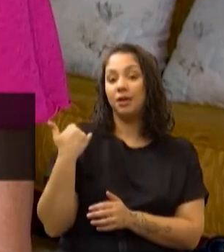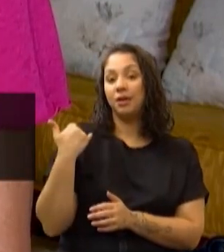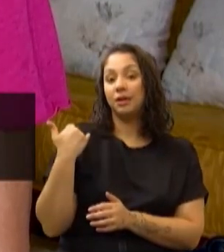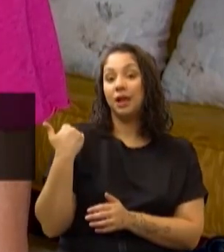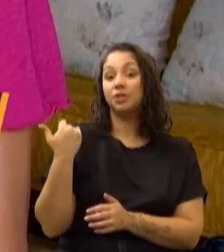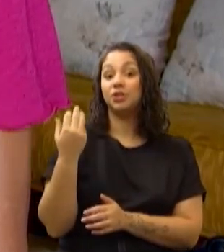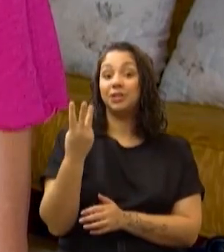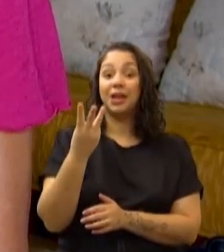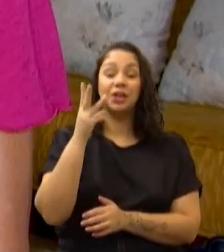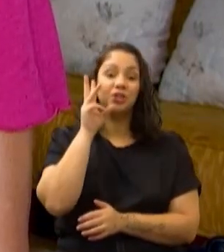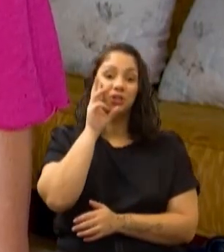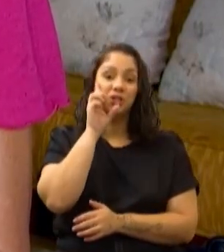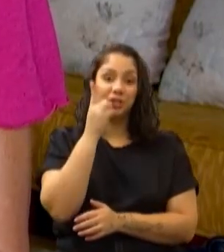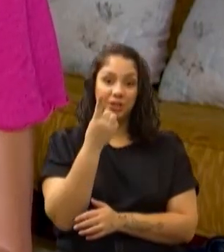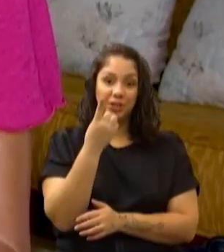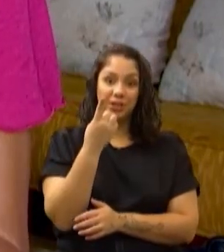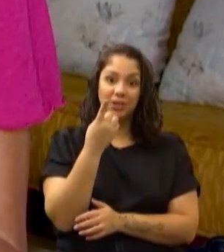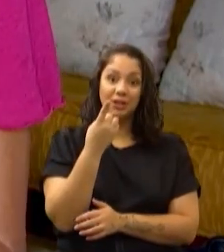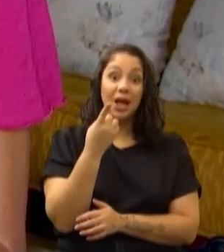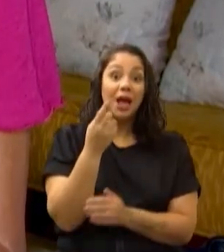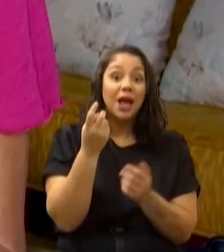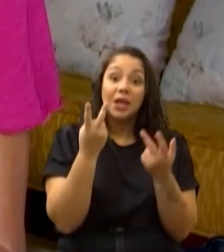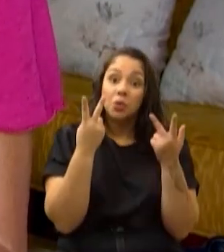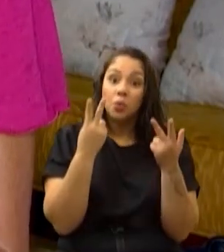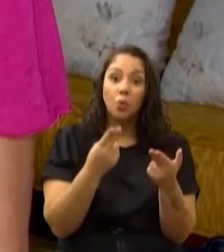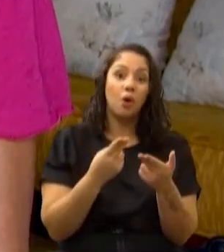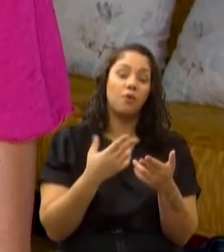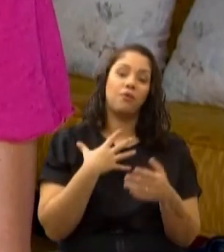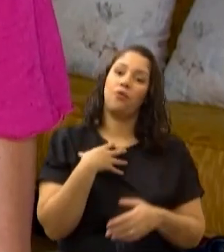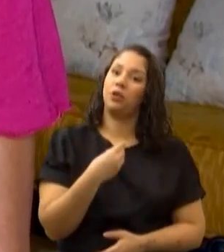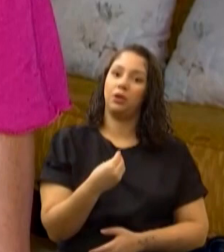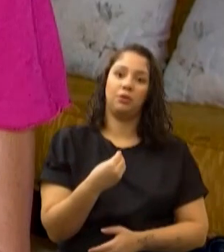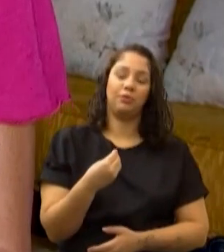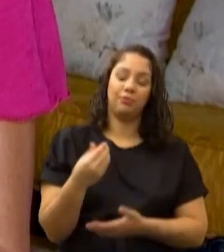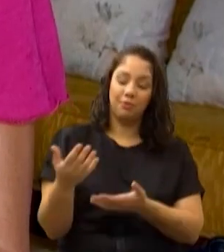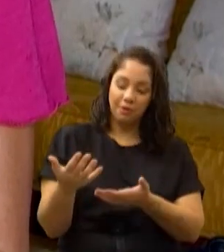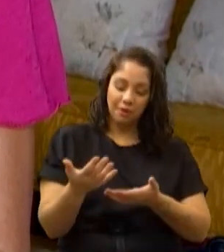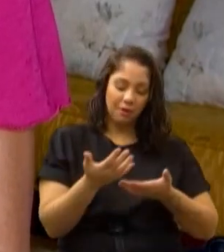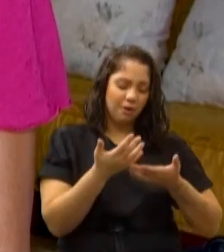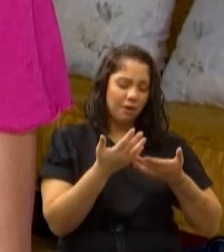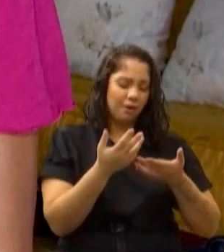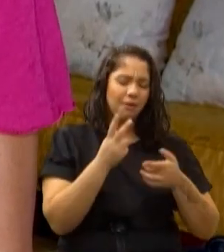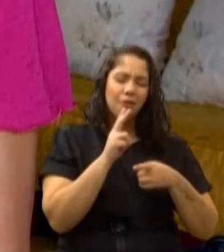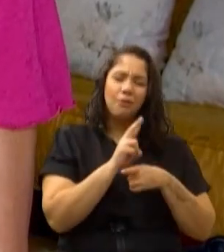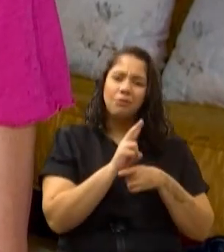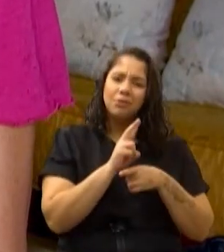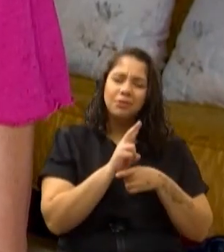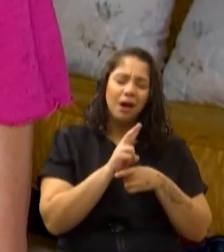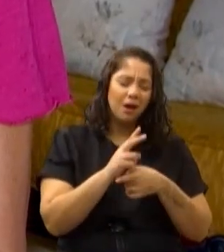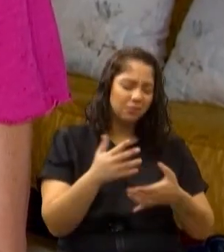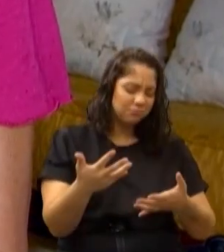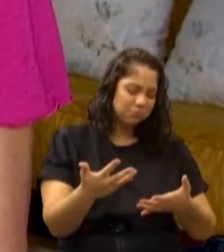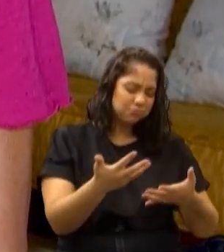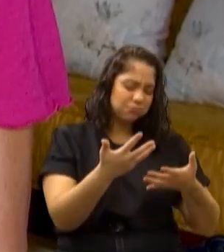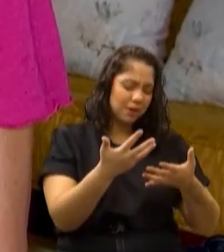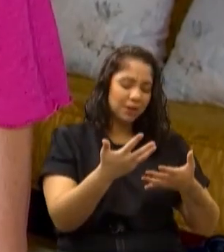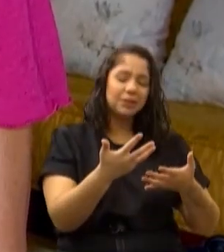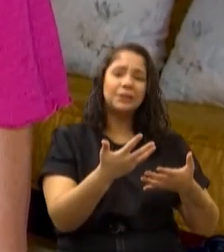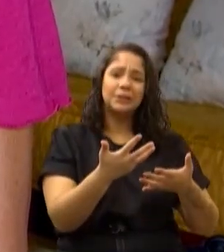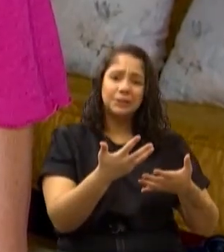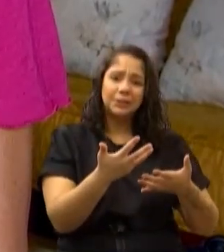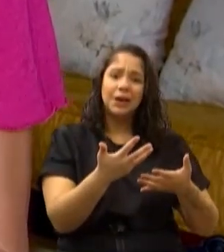assim... que nem você pegar o seu filho, né? Mesma coisa. E aquele cuidado e,